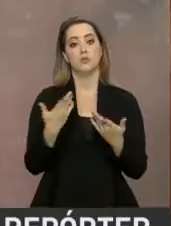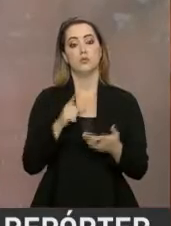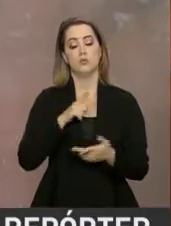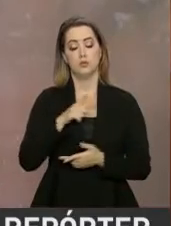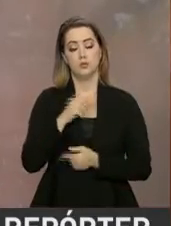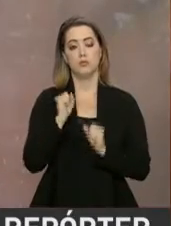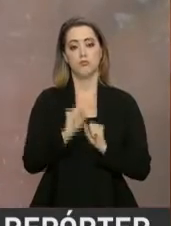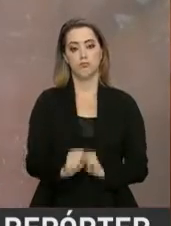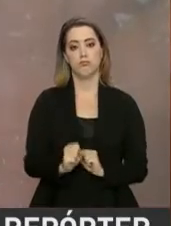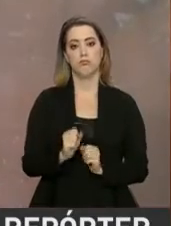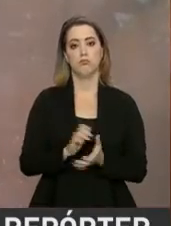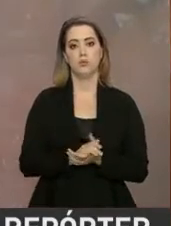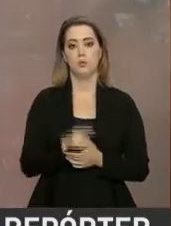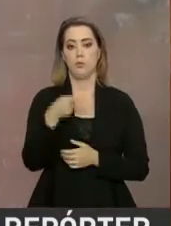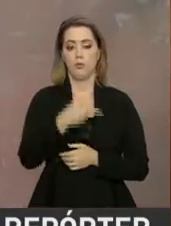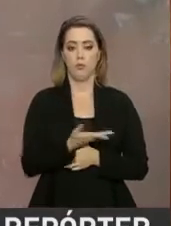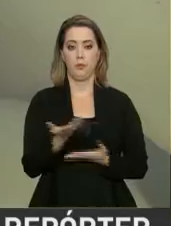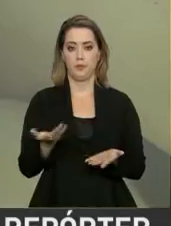as condições